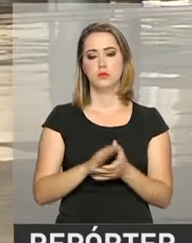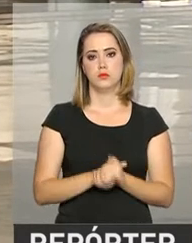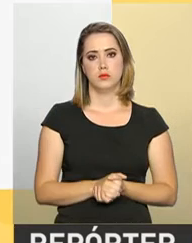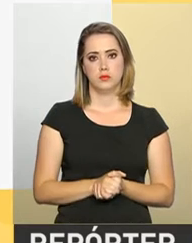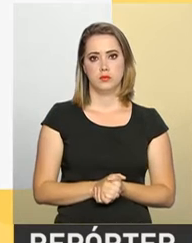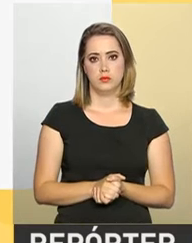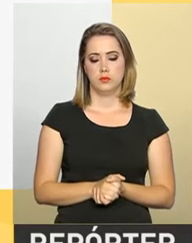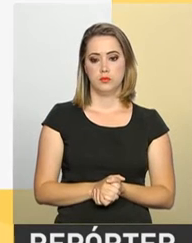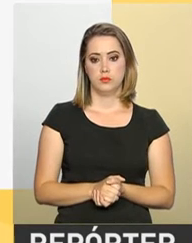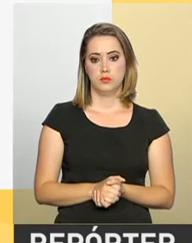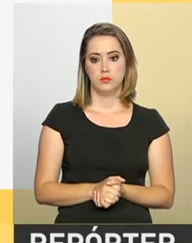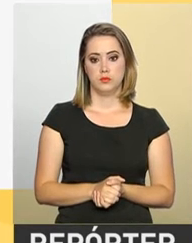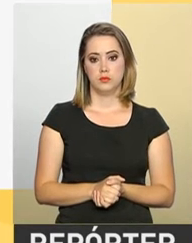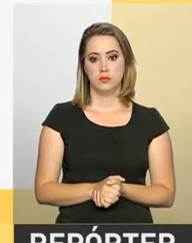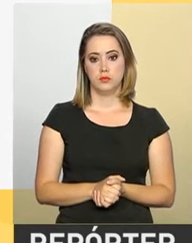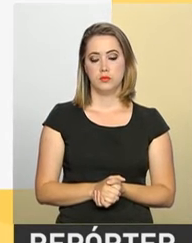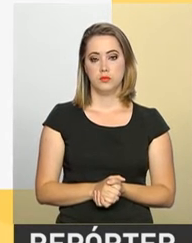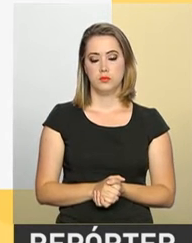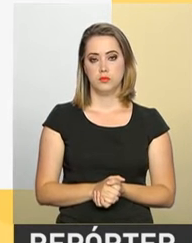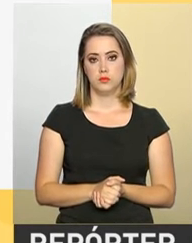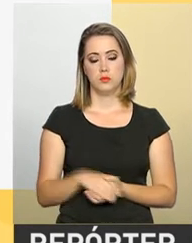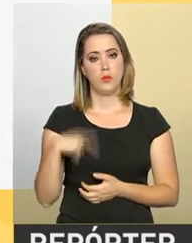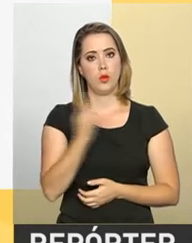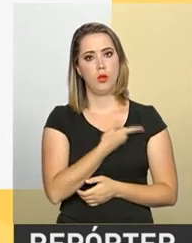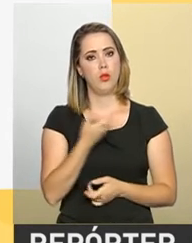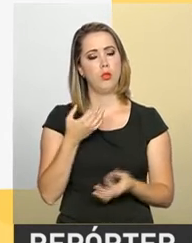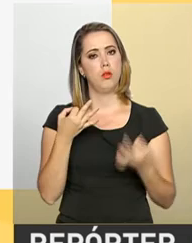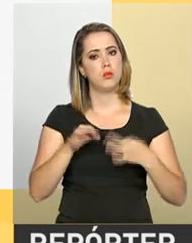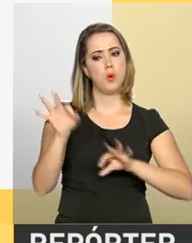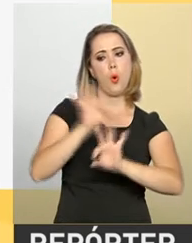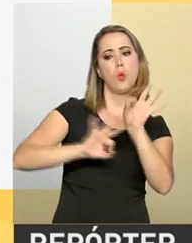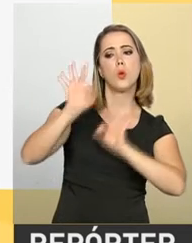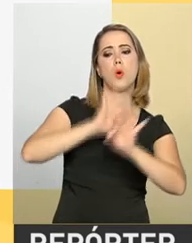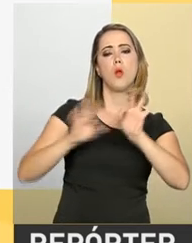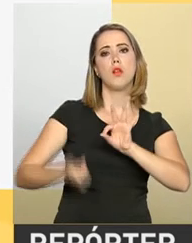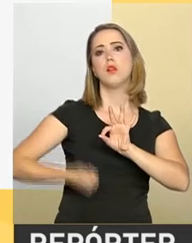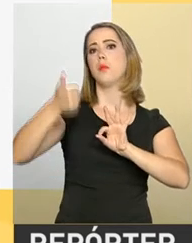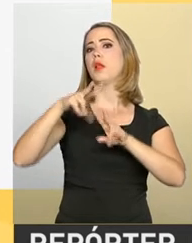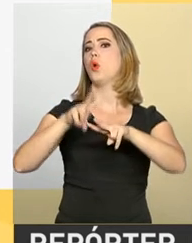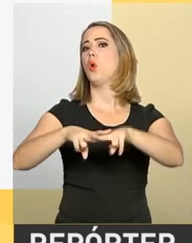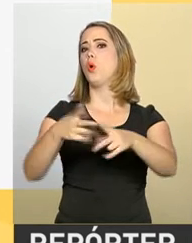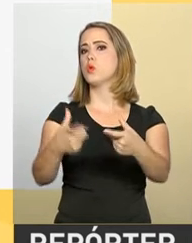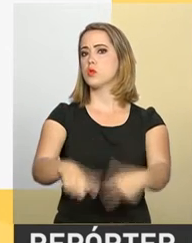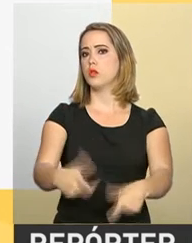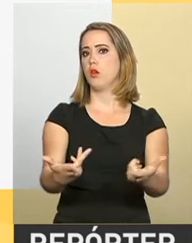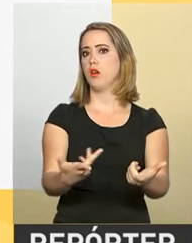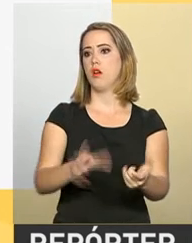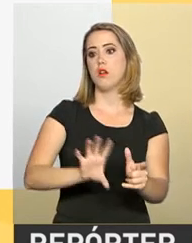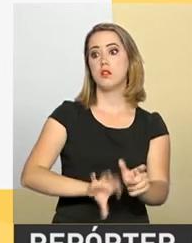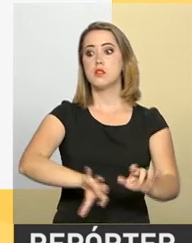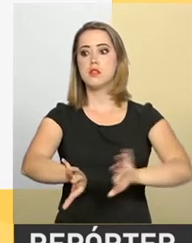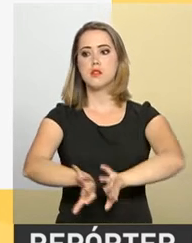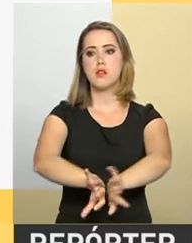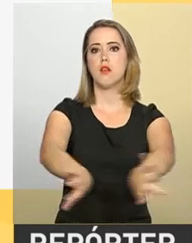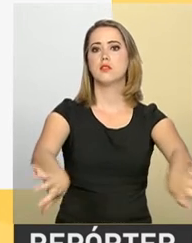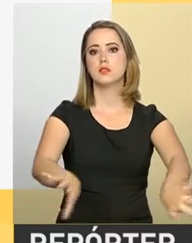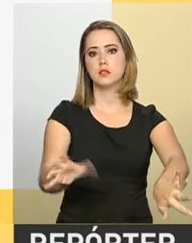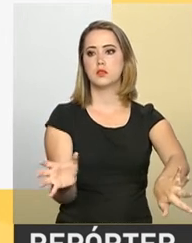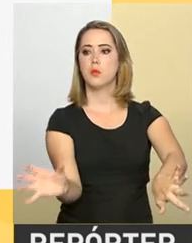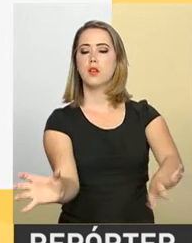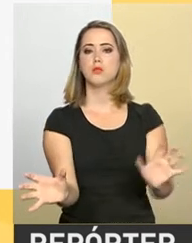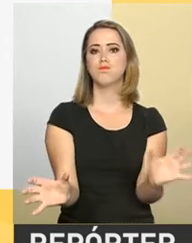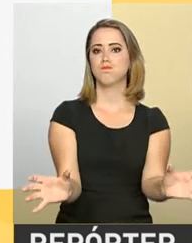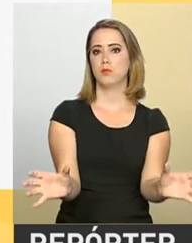Moraes. Nós temos que controlar melhor os presídios, e nós temos que separar a criminalidade organizada